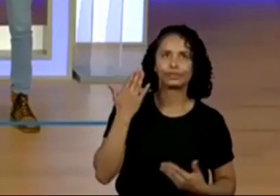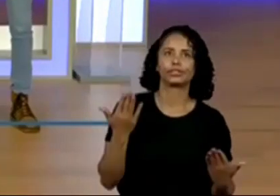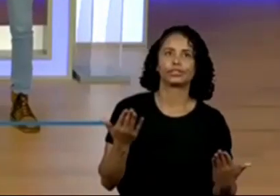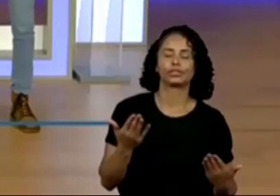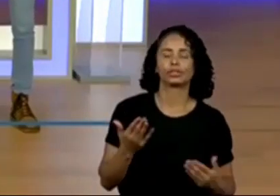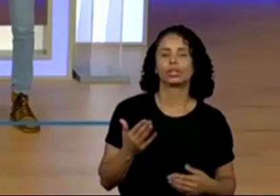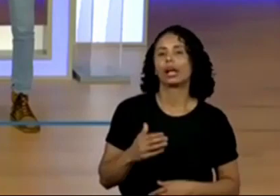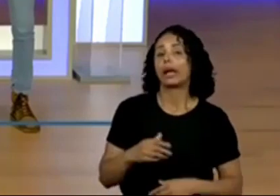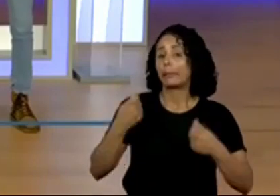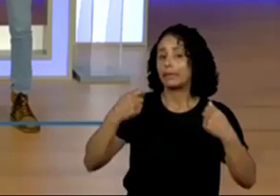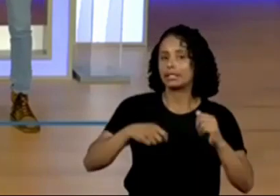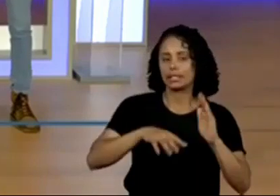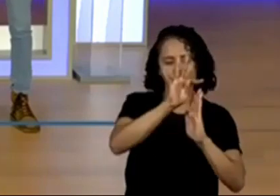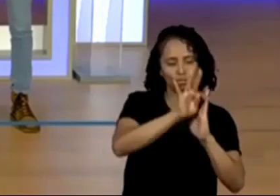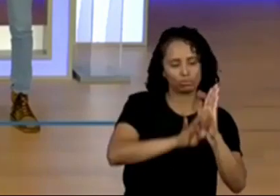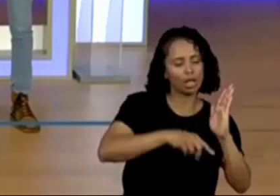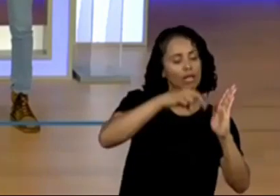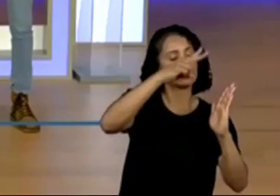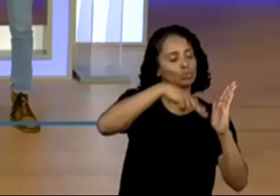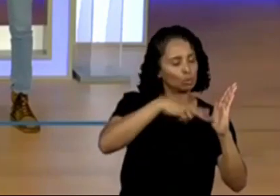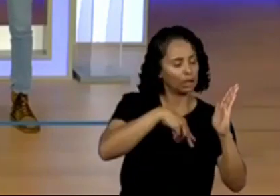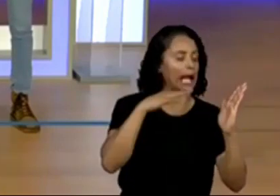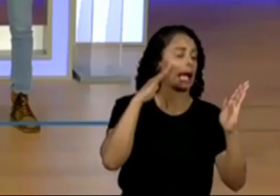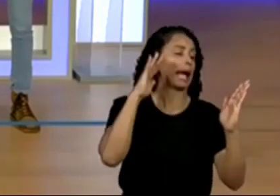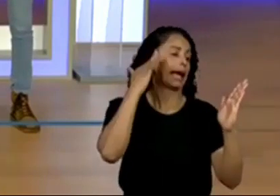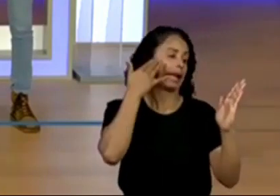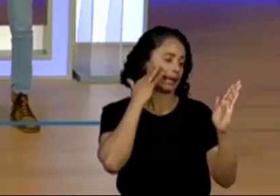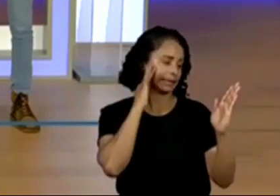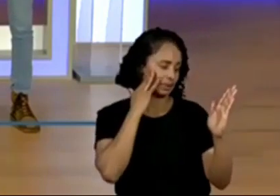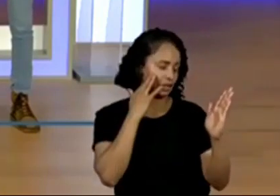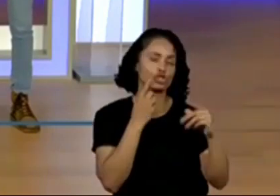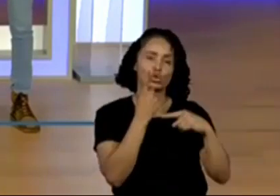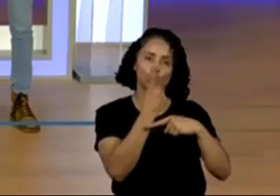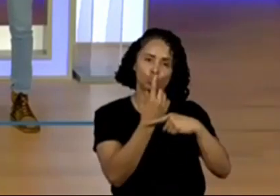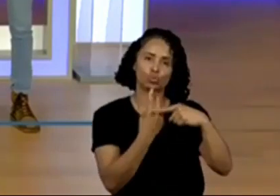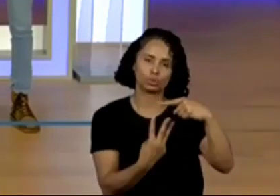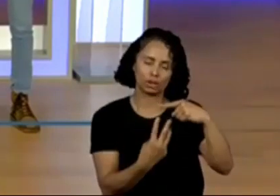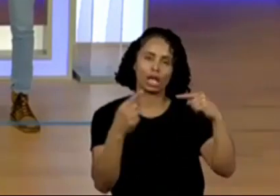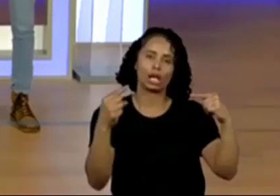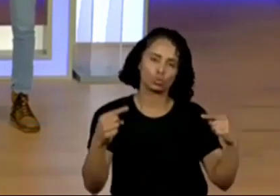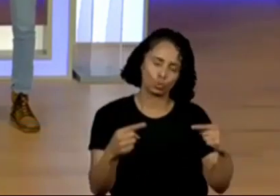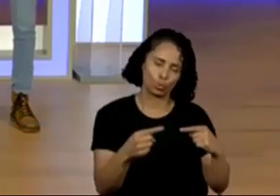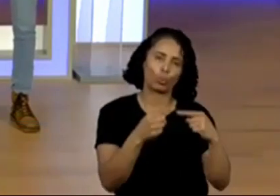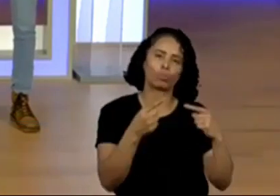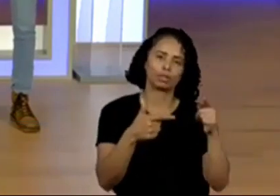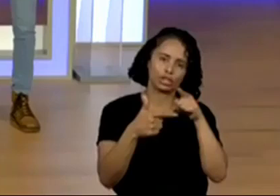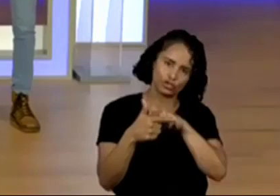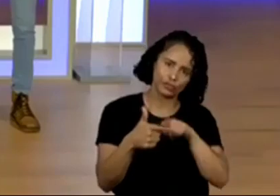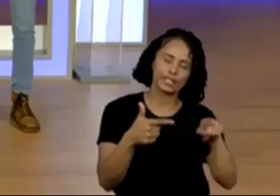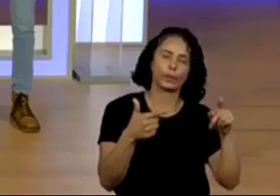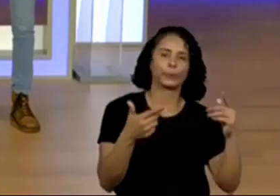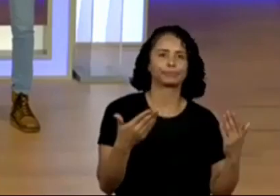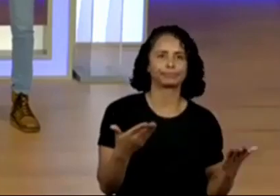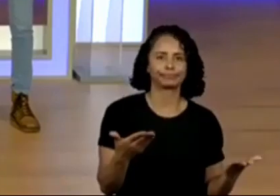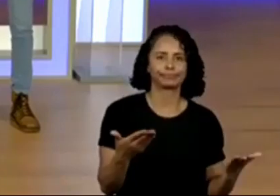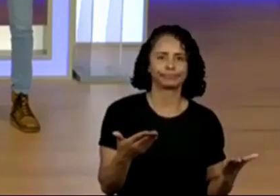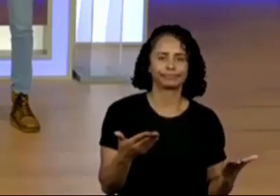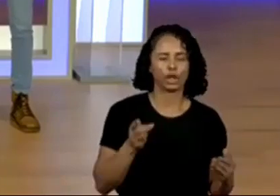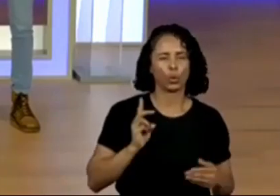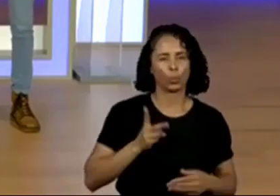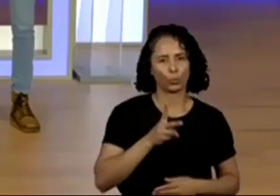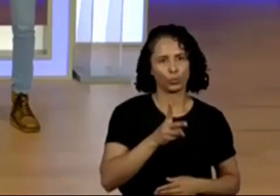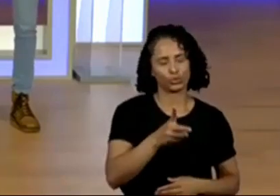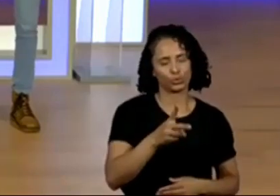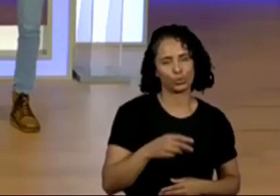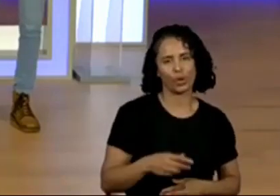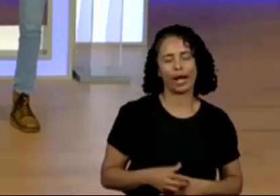para considerar aí a terça parte, no caso. Isso mesmo, então a gente consegue identificar a terça parte. E aí, só para a gente continuar, que eu quero fazer